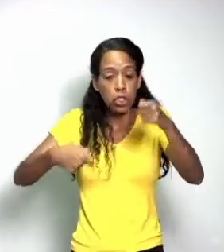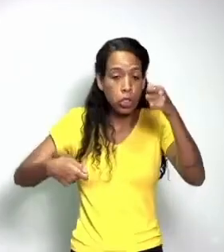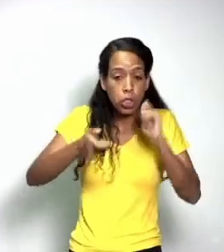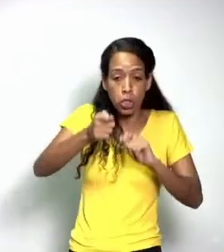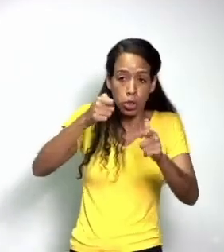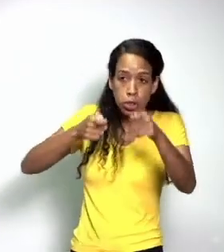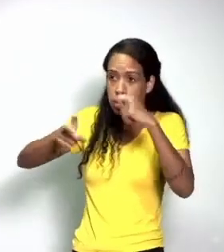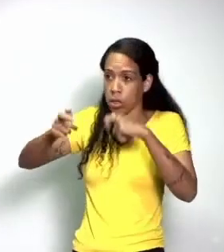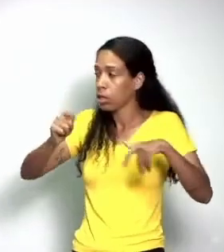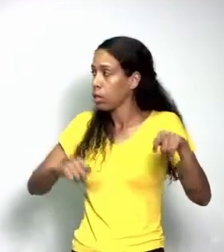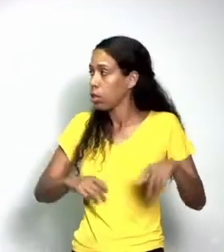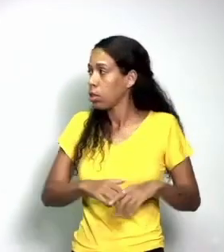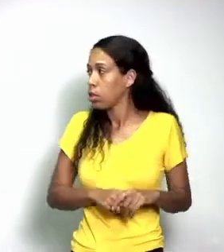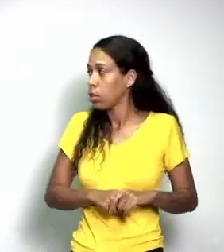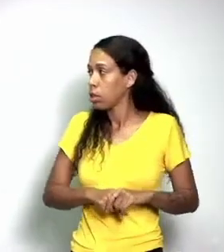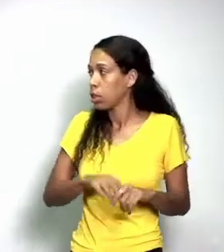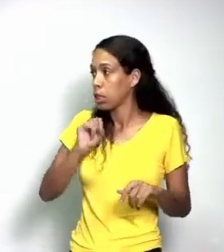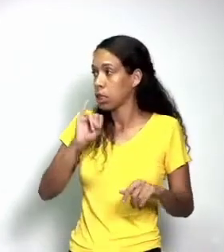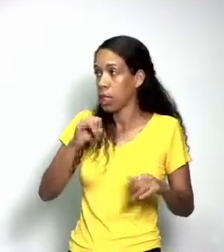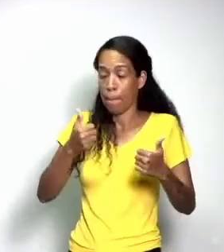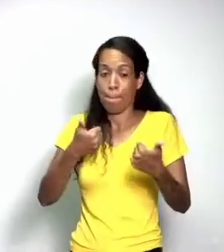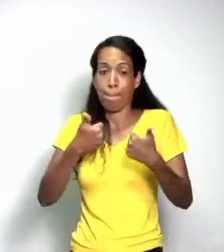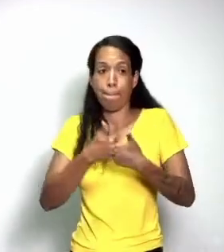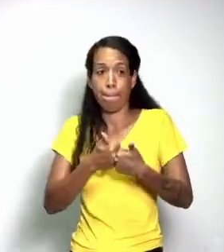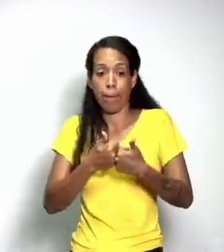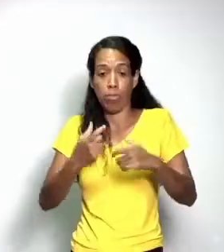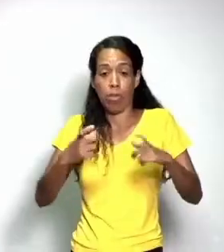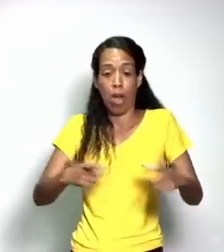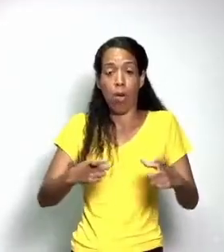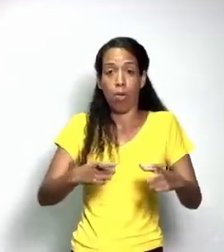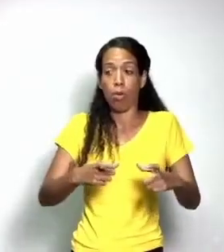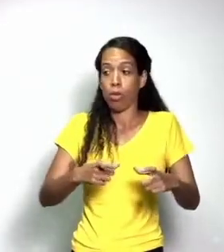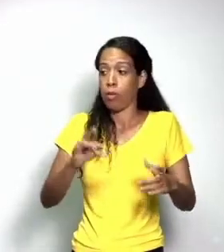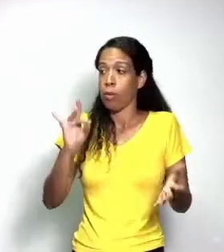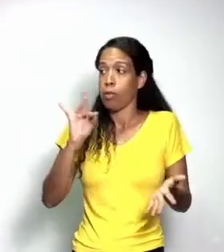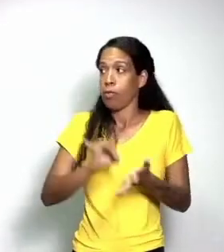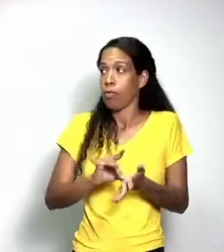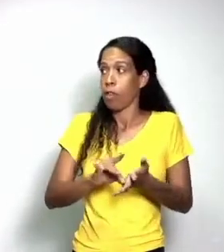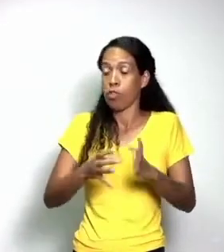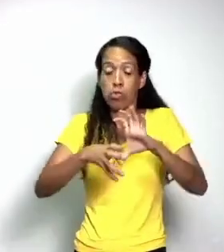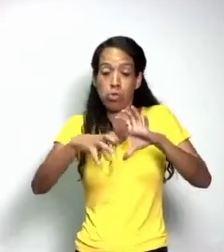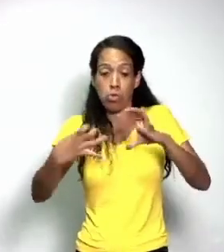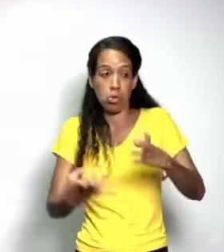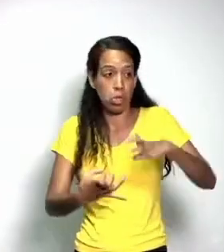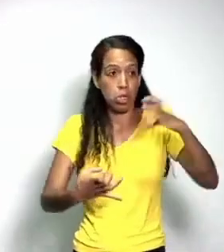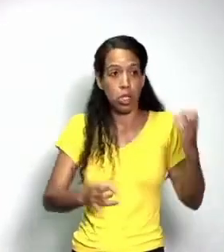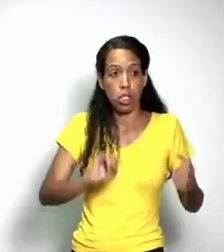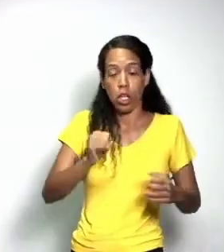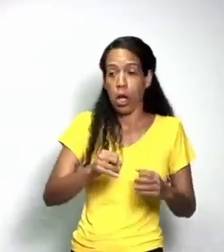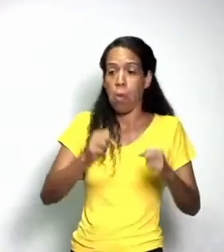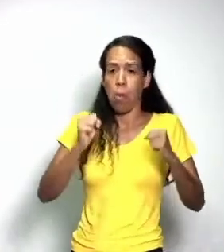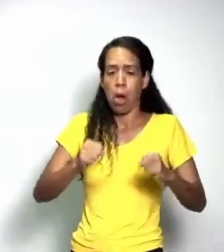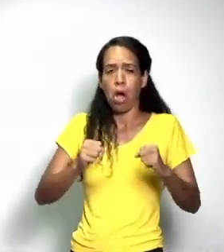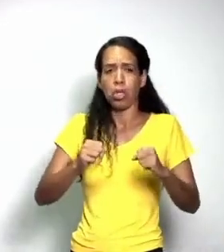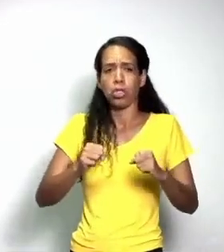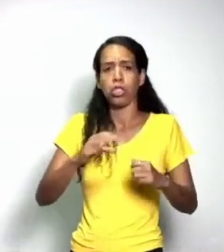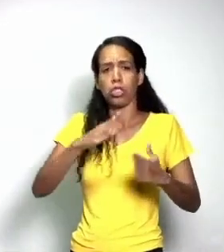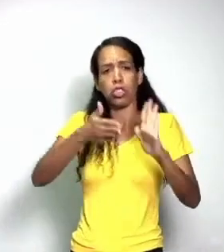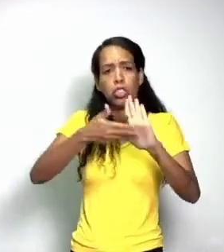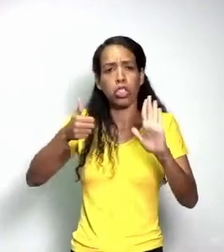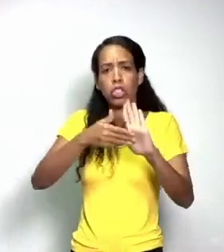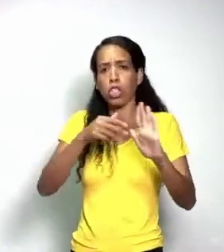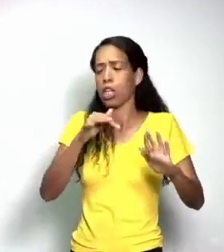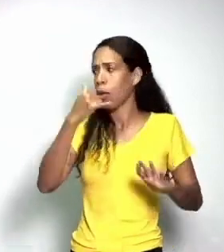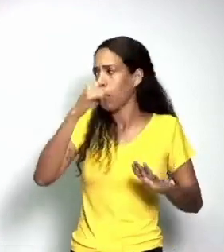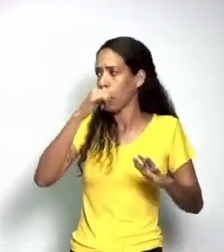equipamento. Se a gente já estiver próximo do lugar onde a gente vai, de fato, desmontar os equipamentos, a gente já pode estar tirando as baterias e